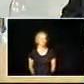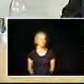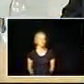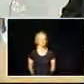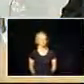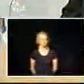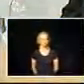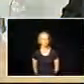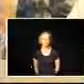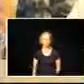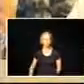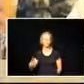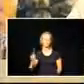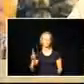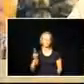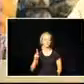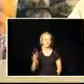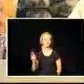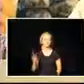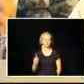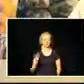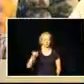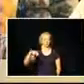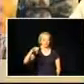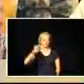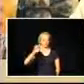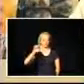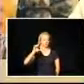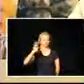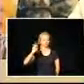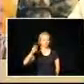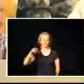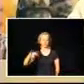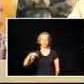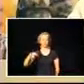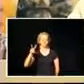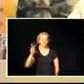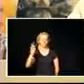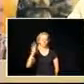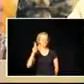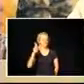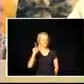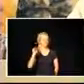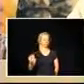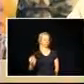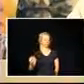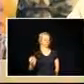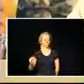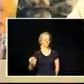Vera. Poliana, Noilton, Vera. Vera, Pastor,